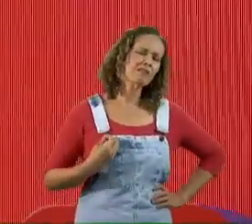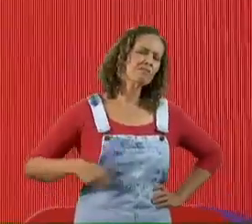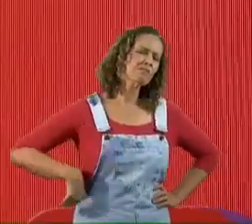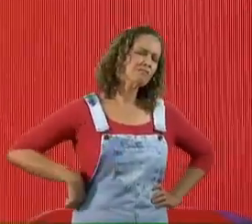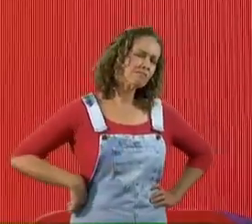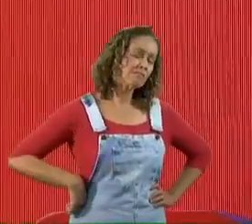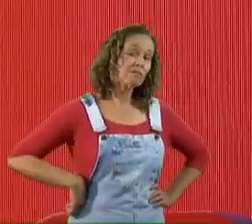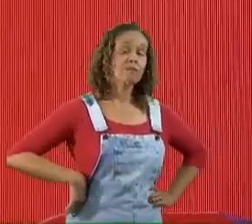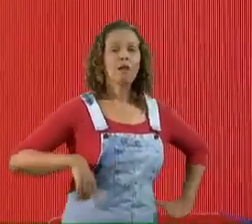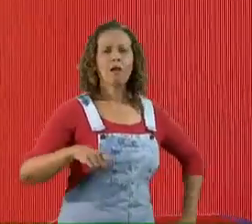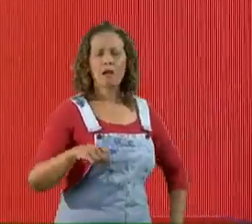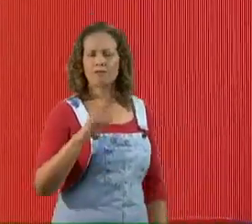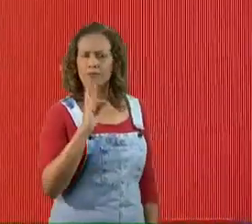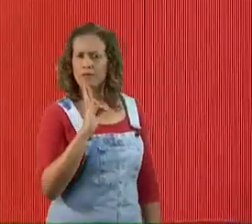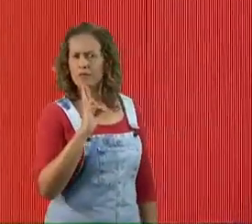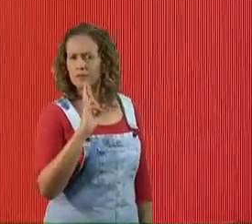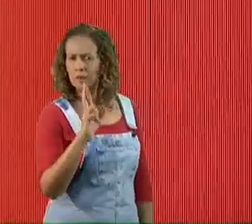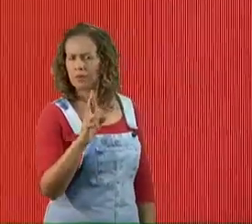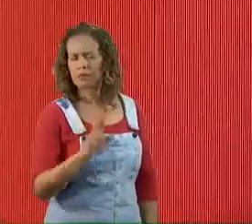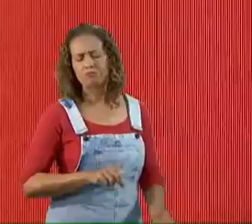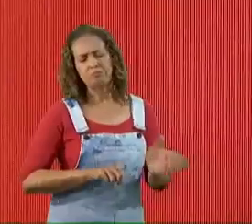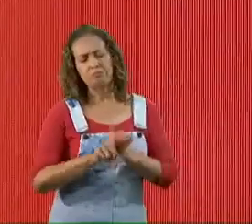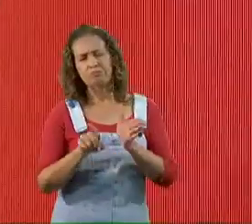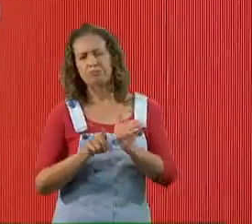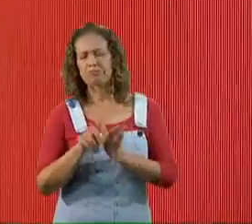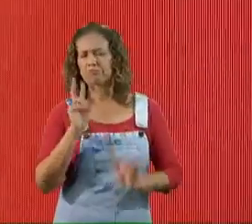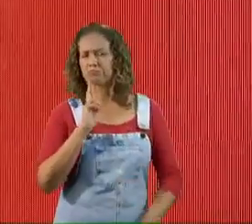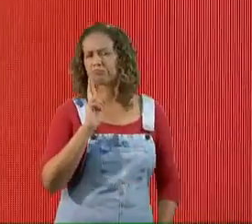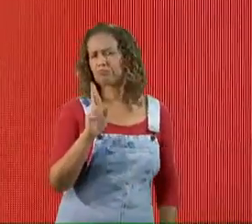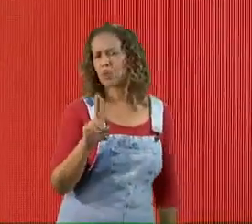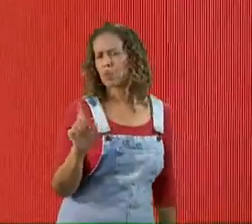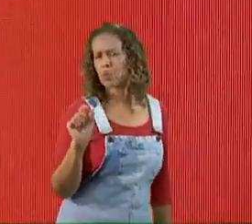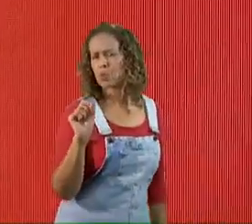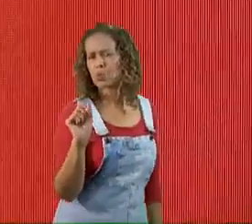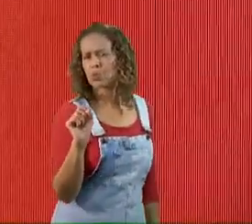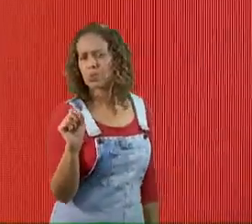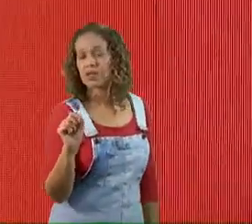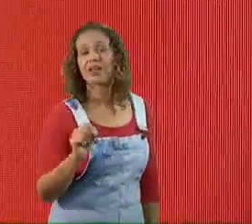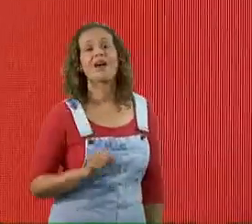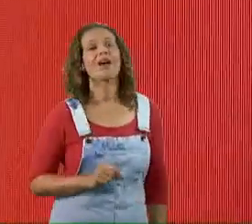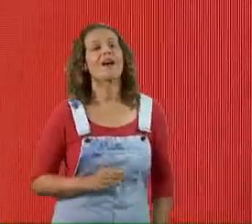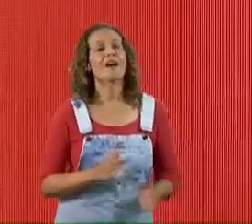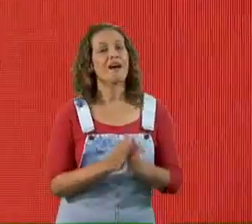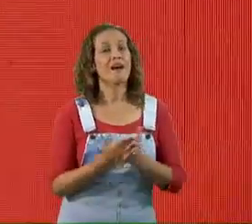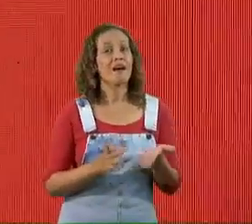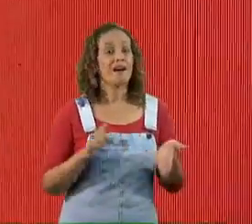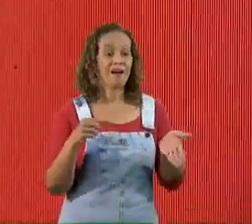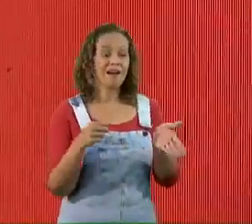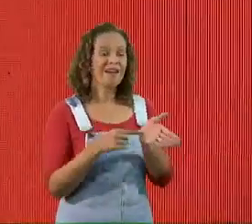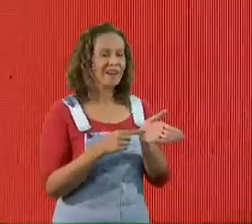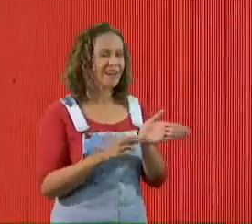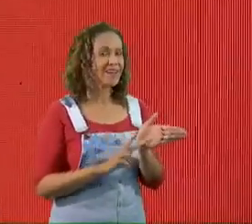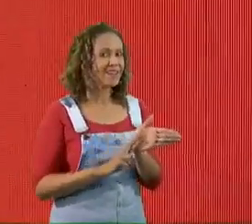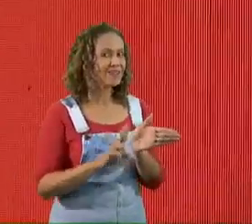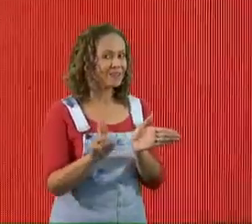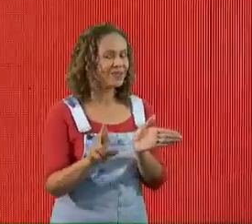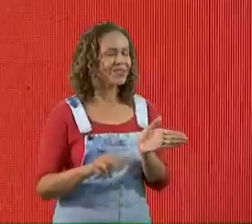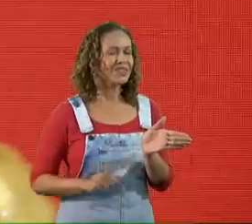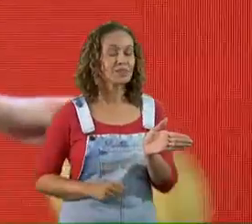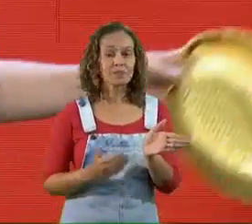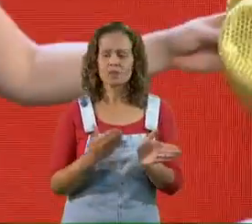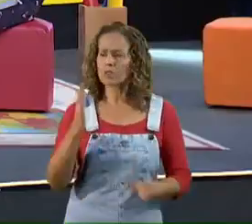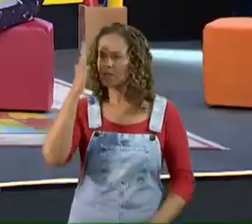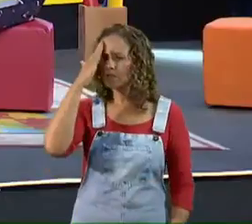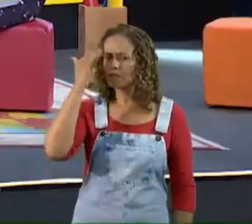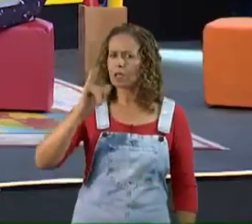tem uma coisa que responde as nossas perguntas, sabe o que é, crianças? É a Bíblia. É isso mesmo. Você sabe,